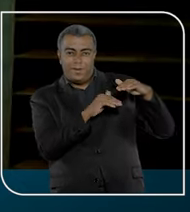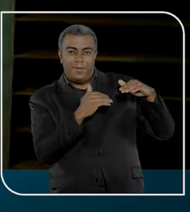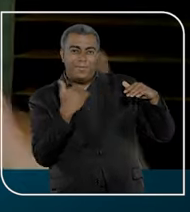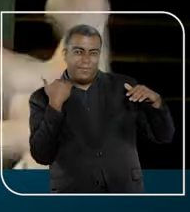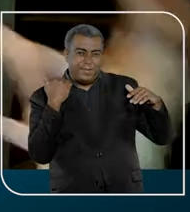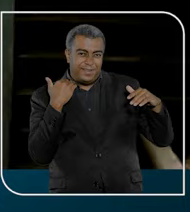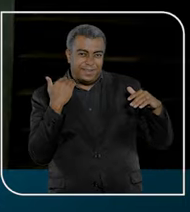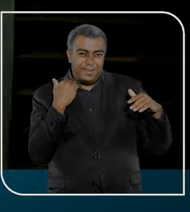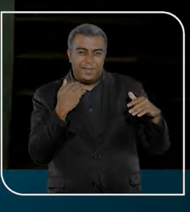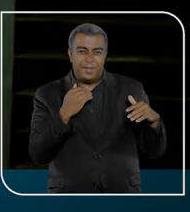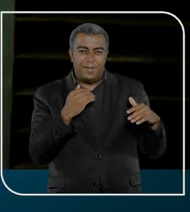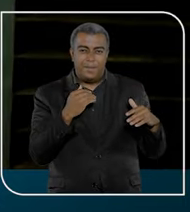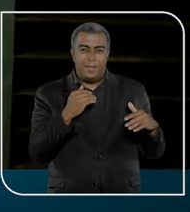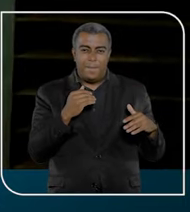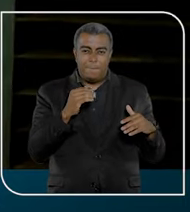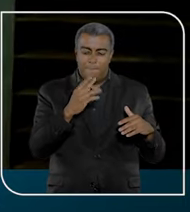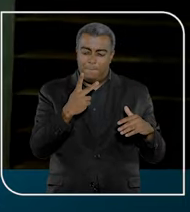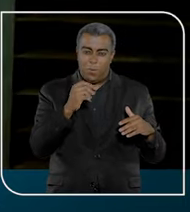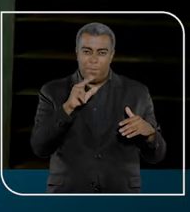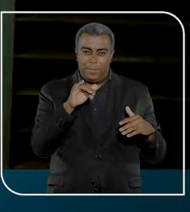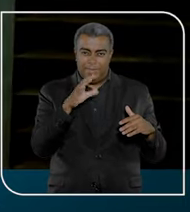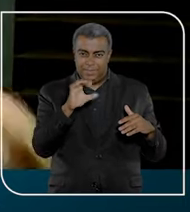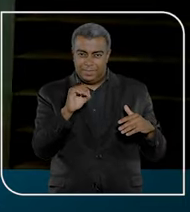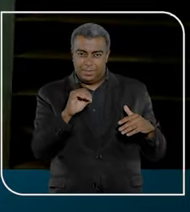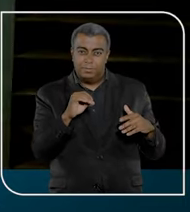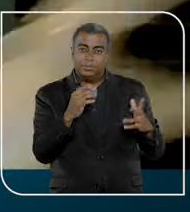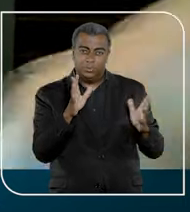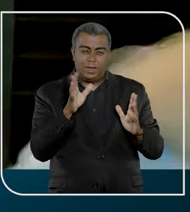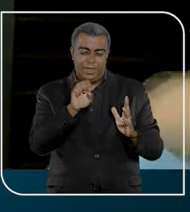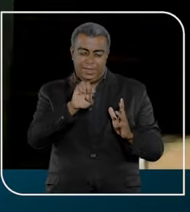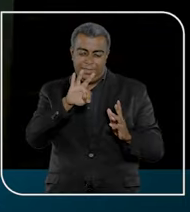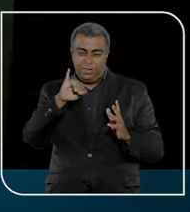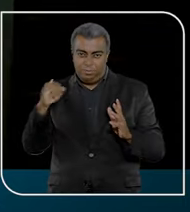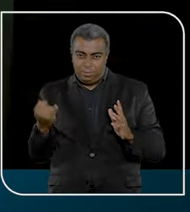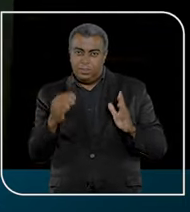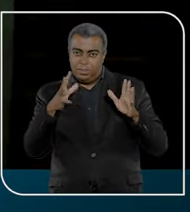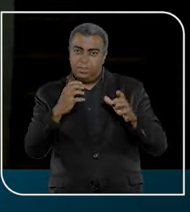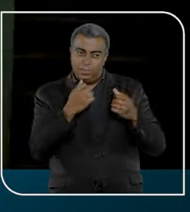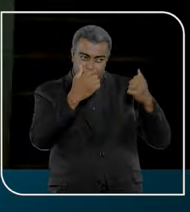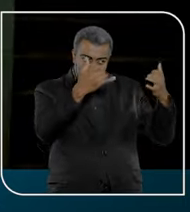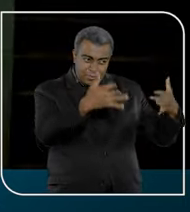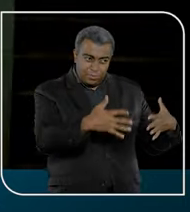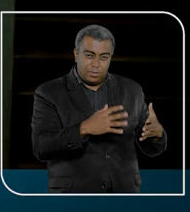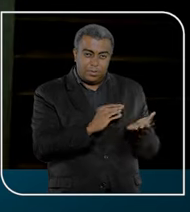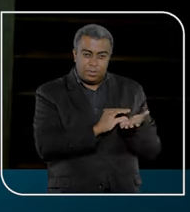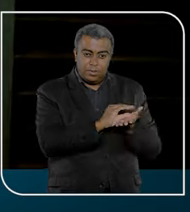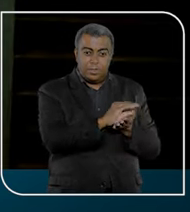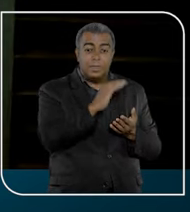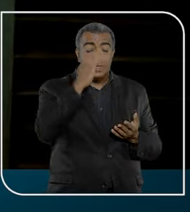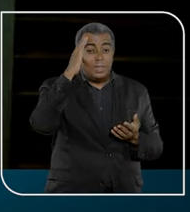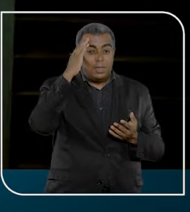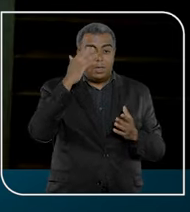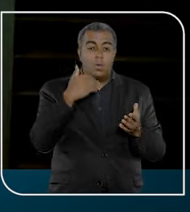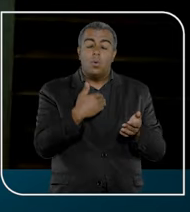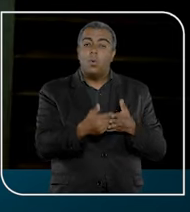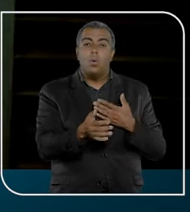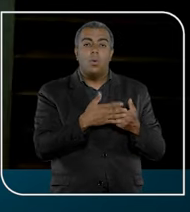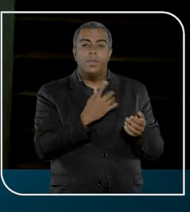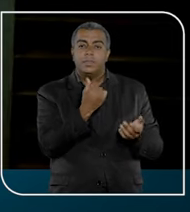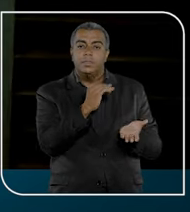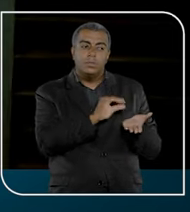de poupança até 40 salários mínimos é impenhorável, e o STJ já deu uma interpretação extensiva com relação a